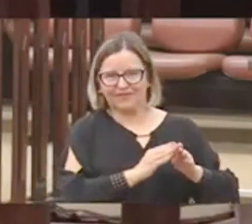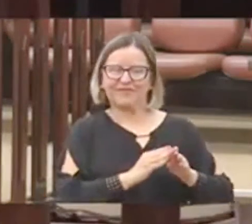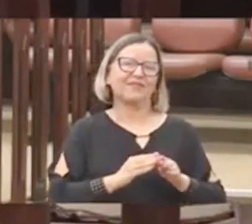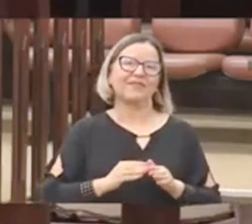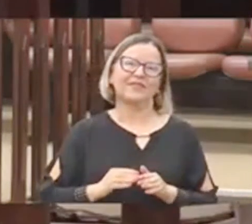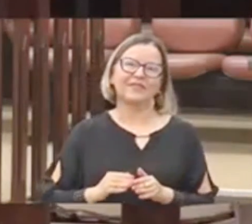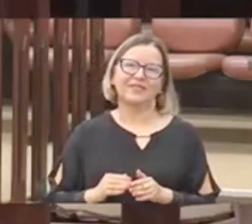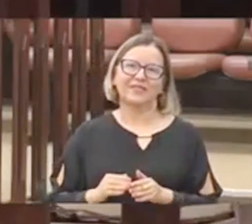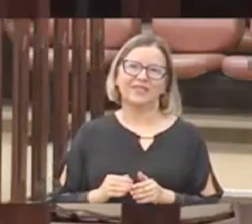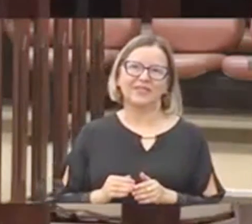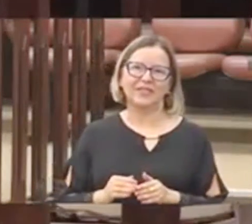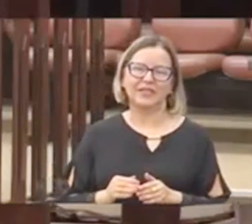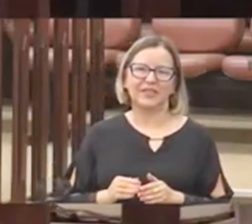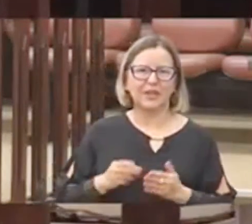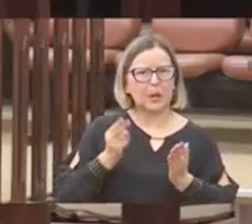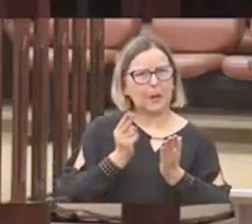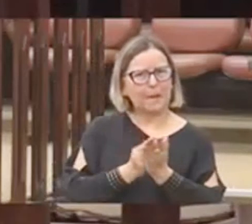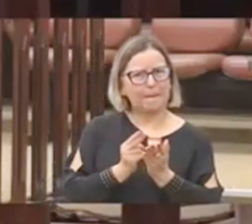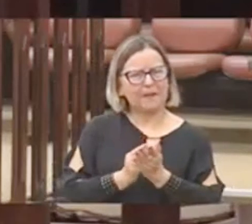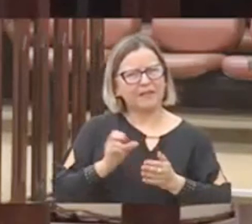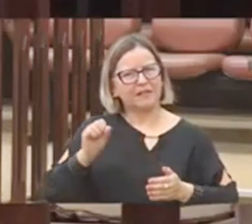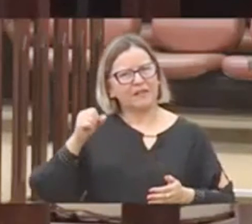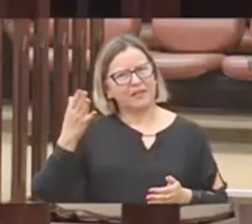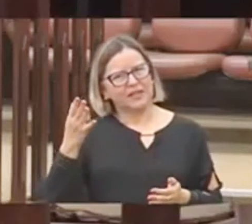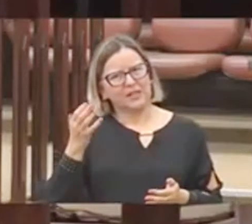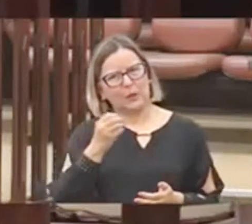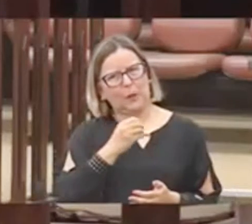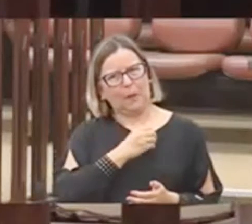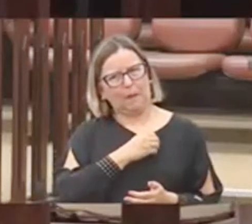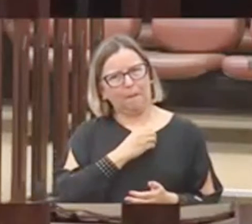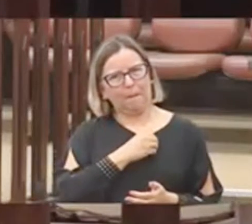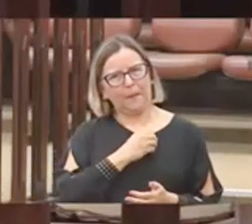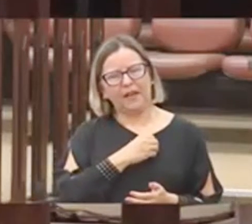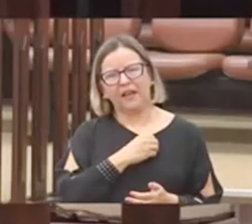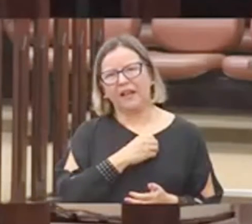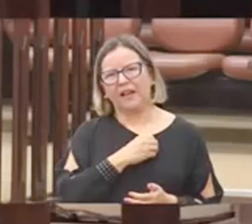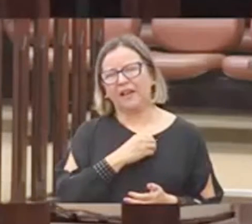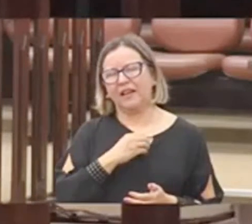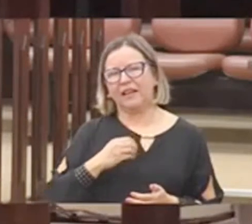com a queda, com o pecado original, trazendo